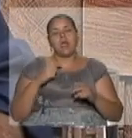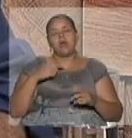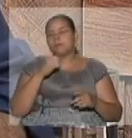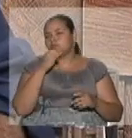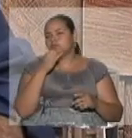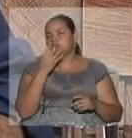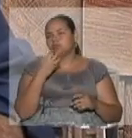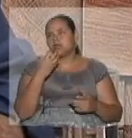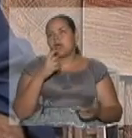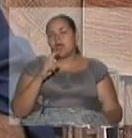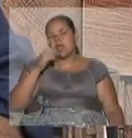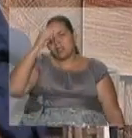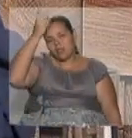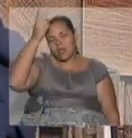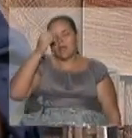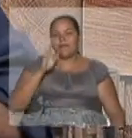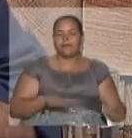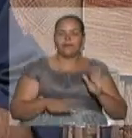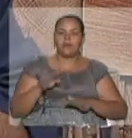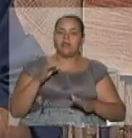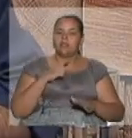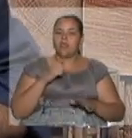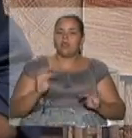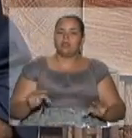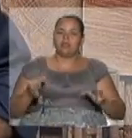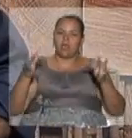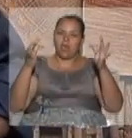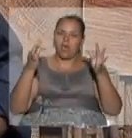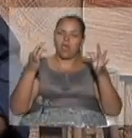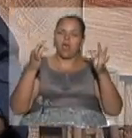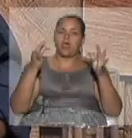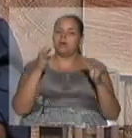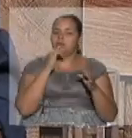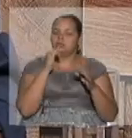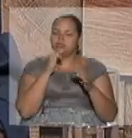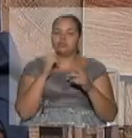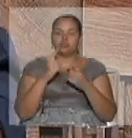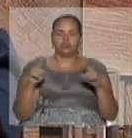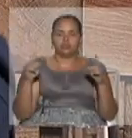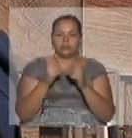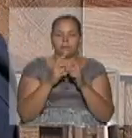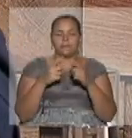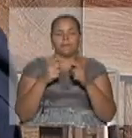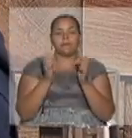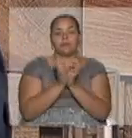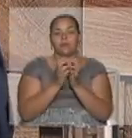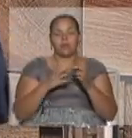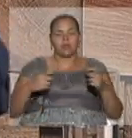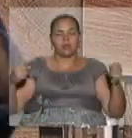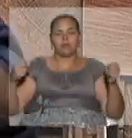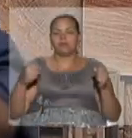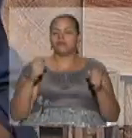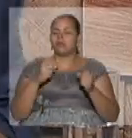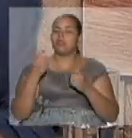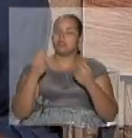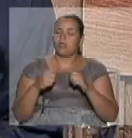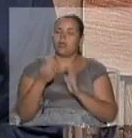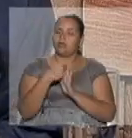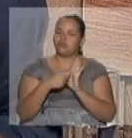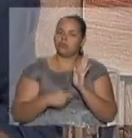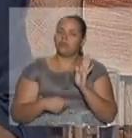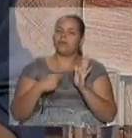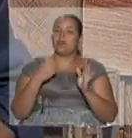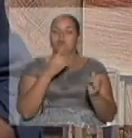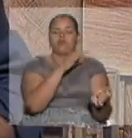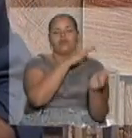Tem o aspecto técnico de você lidar com uma orquestra grande e você ter capacidade de escrever para aquela orquestra, para os